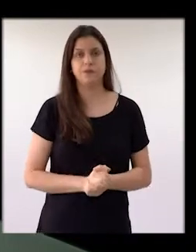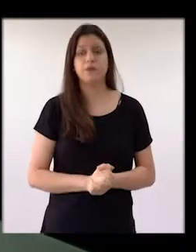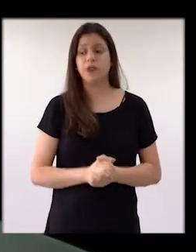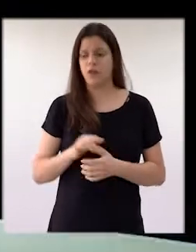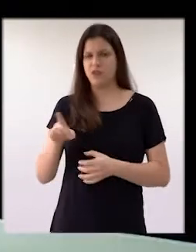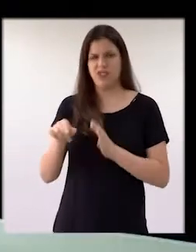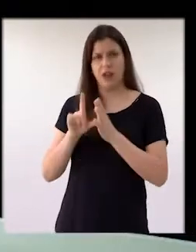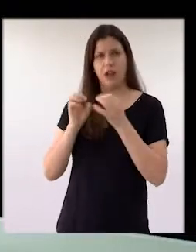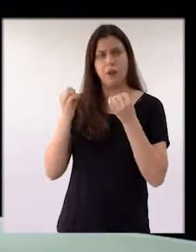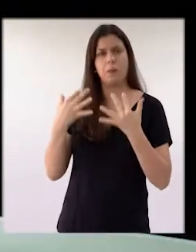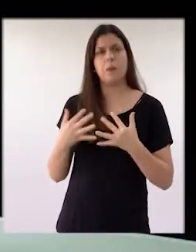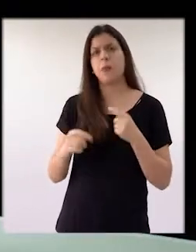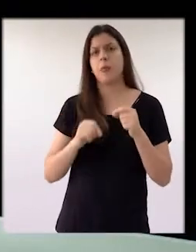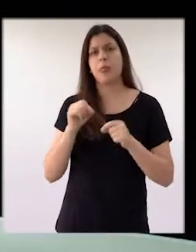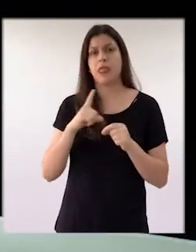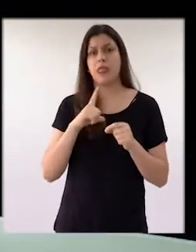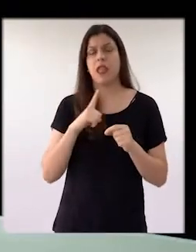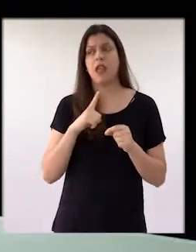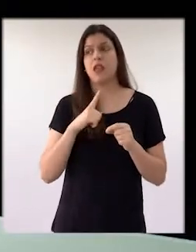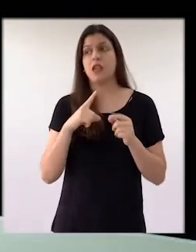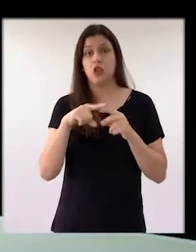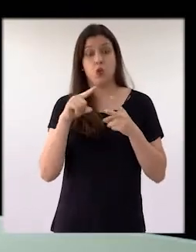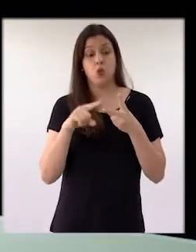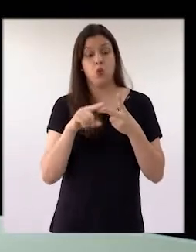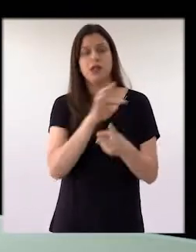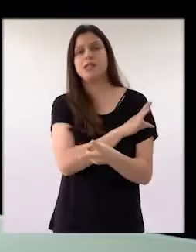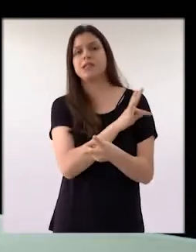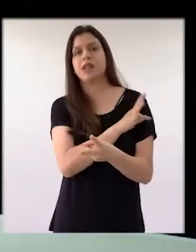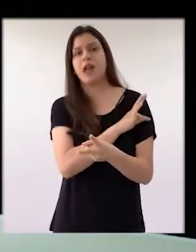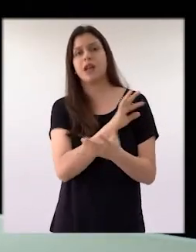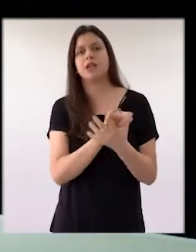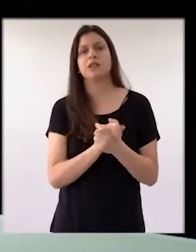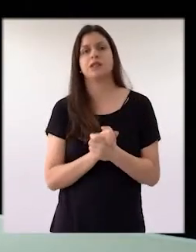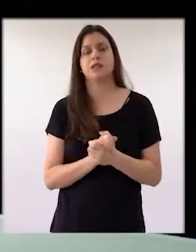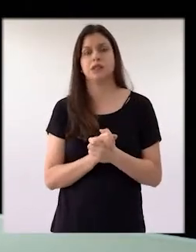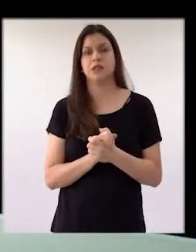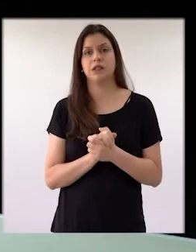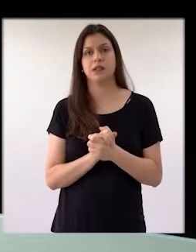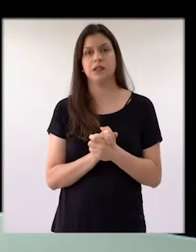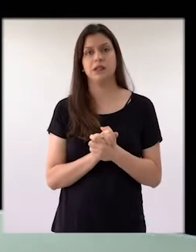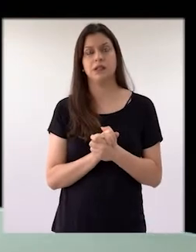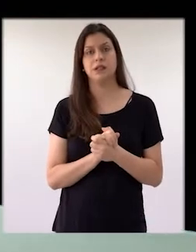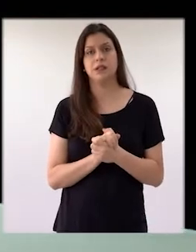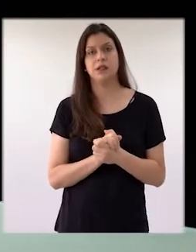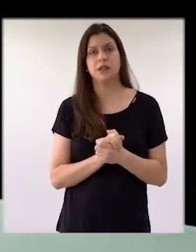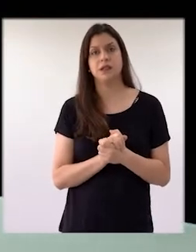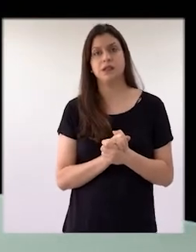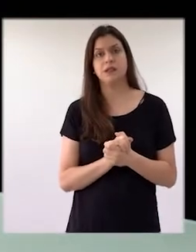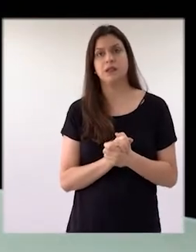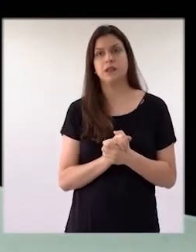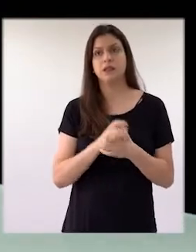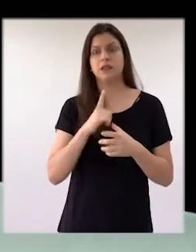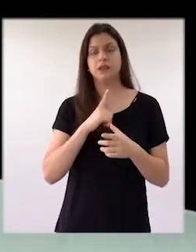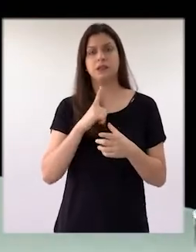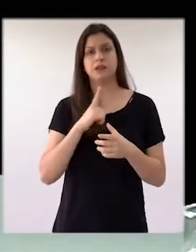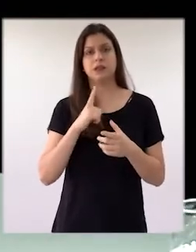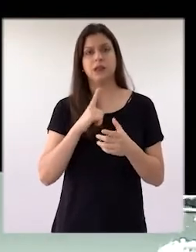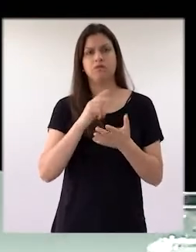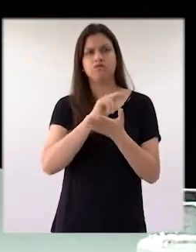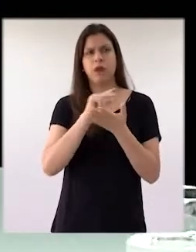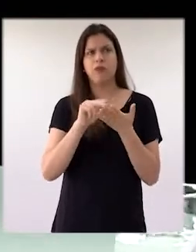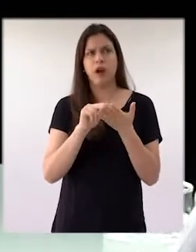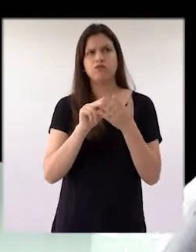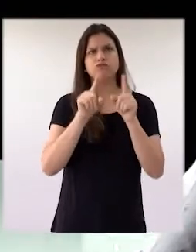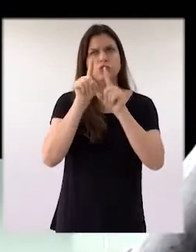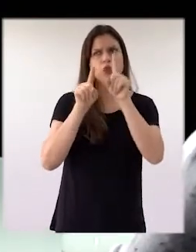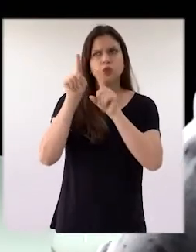afetou. Bom, você falou agora que essas duas técnicas, elas geram um score, né, que